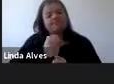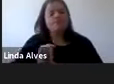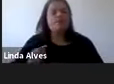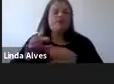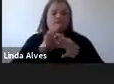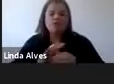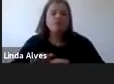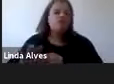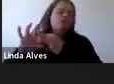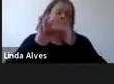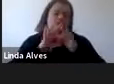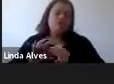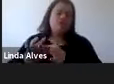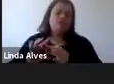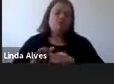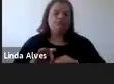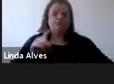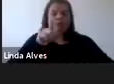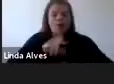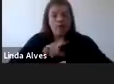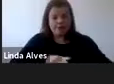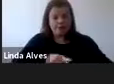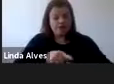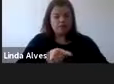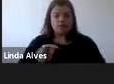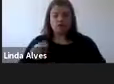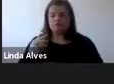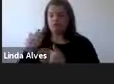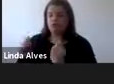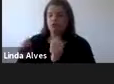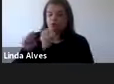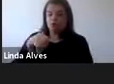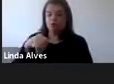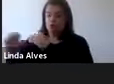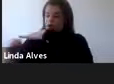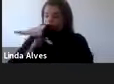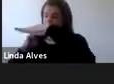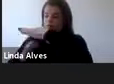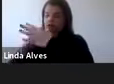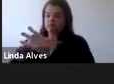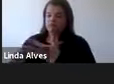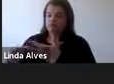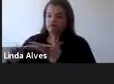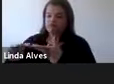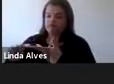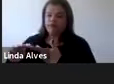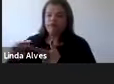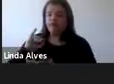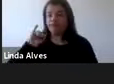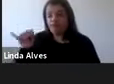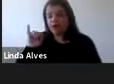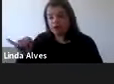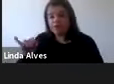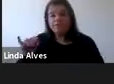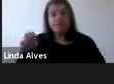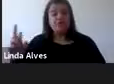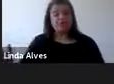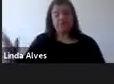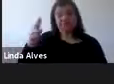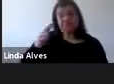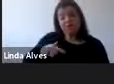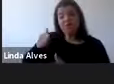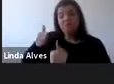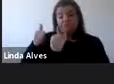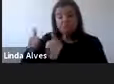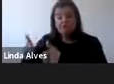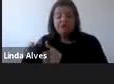um momento entre nós e a empresa, colocamos os pontos. Aí, se a empresa consegue dar a resposta na hora, tudo bem,